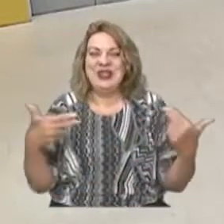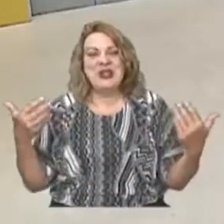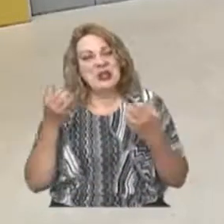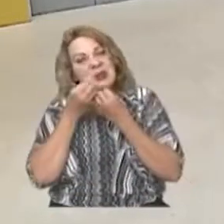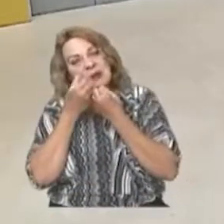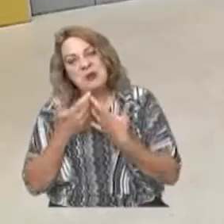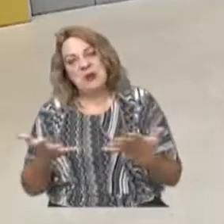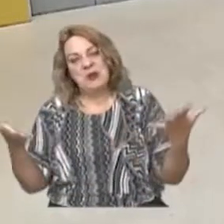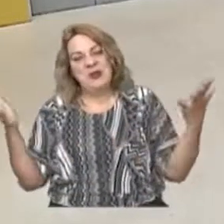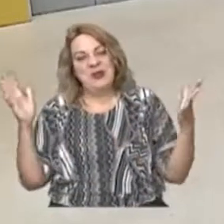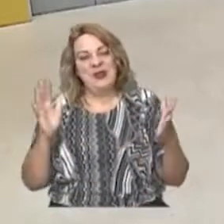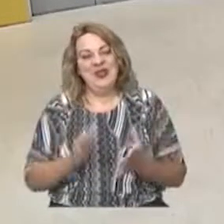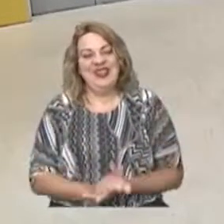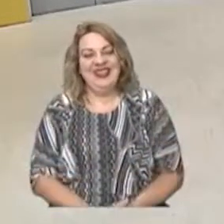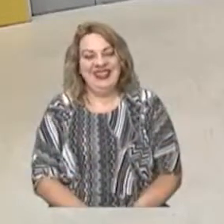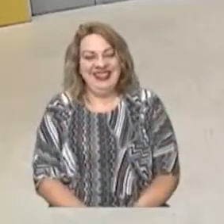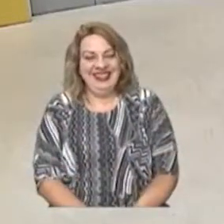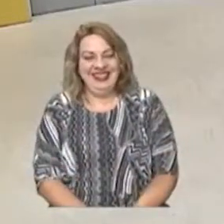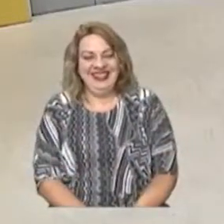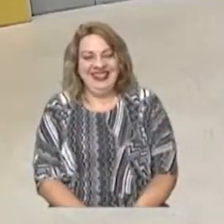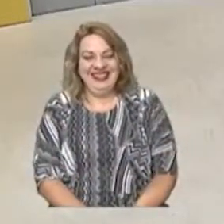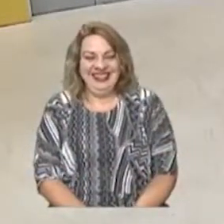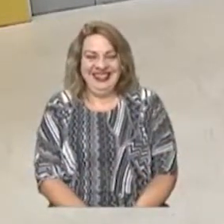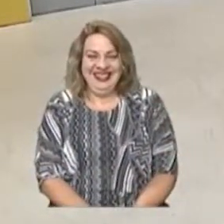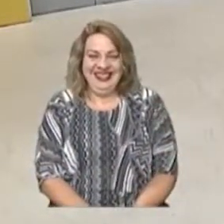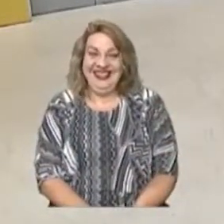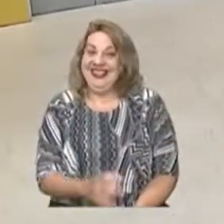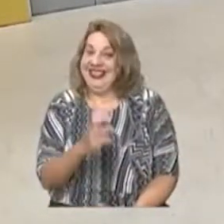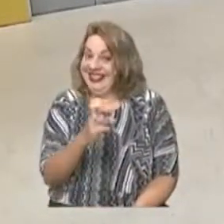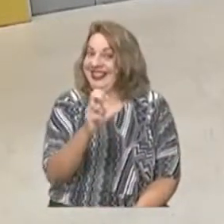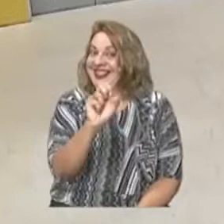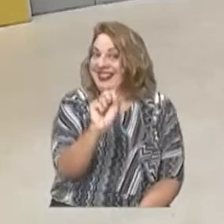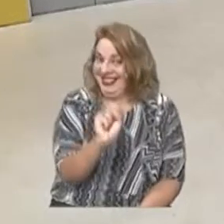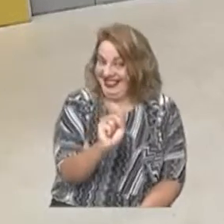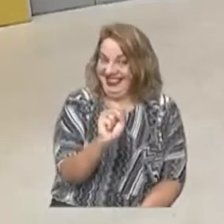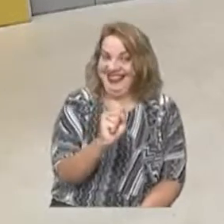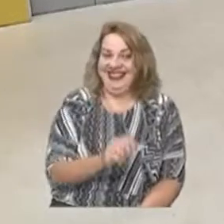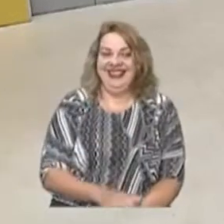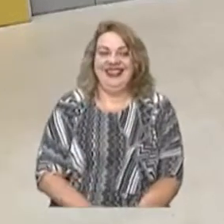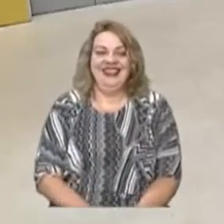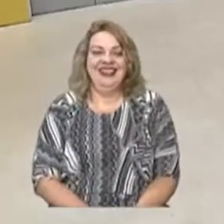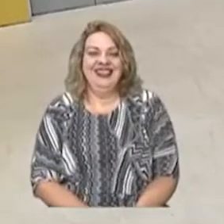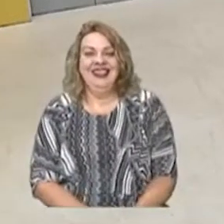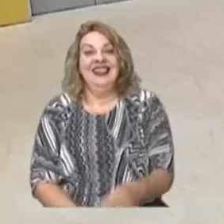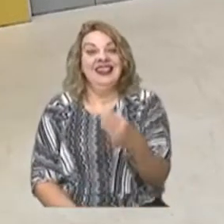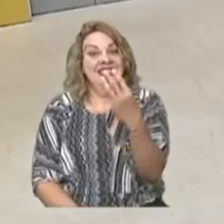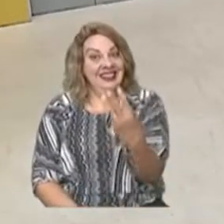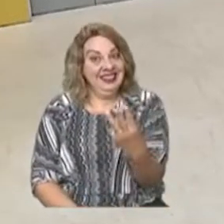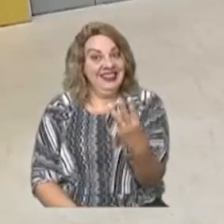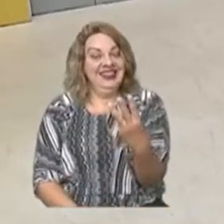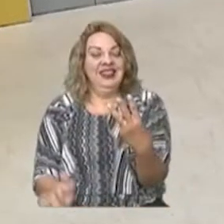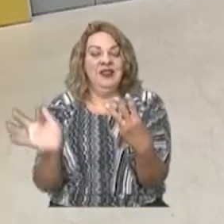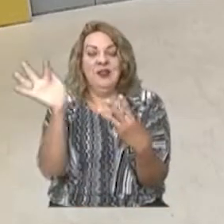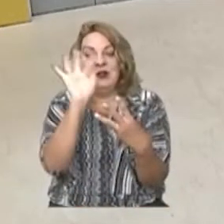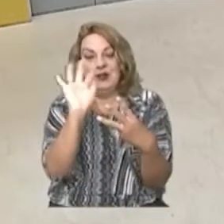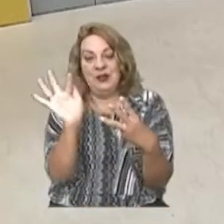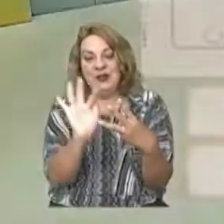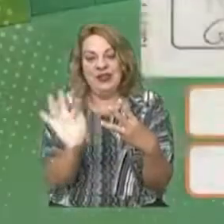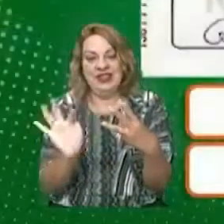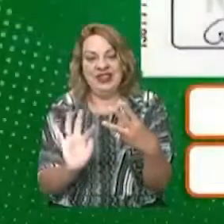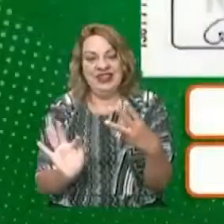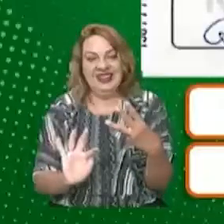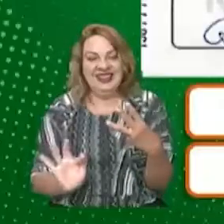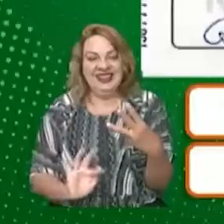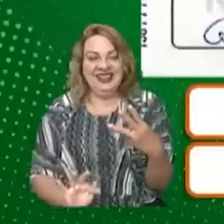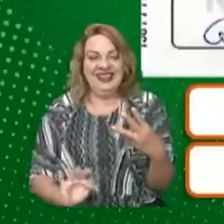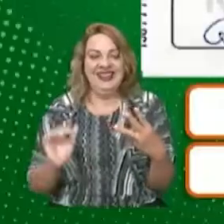minha gente! Bolinha 58 aí. Trouxe a felicidade para uma trinca de felizardos. A gente falou que